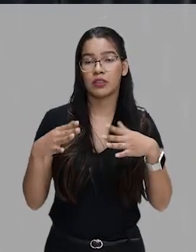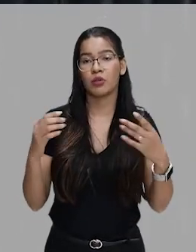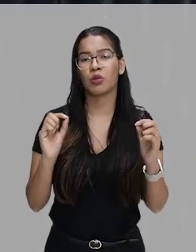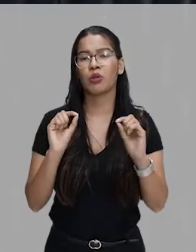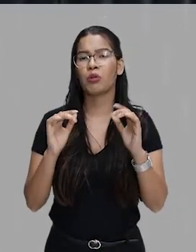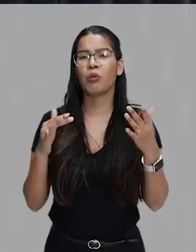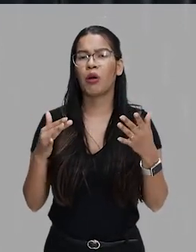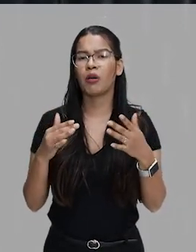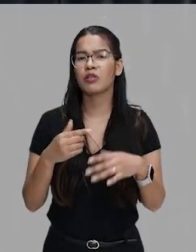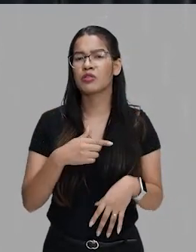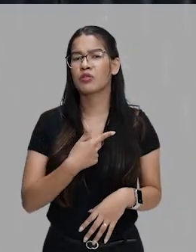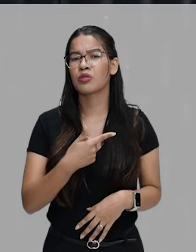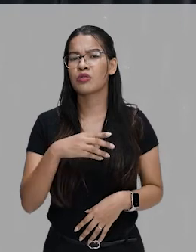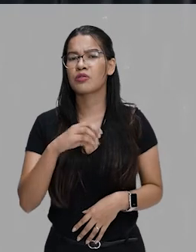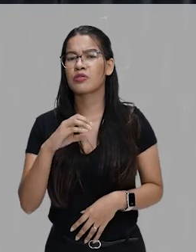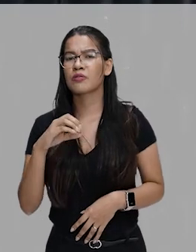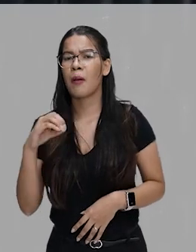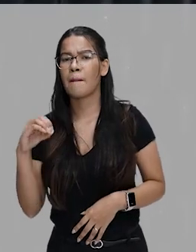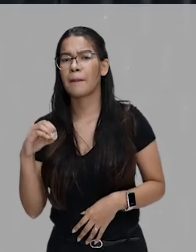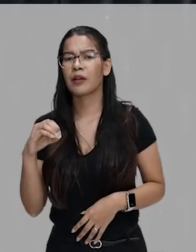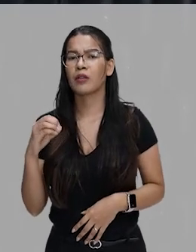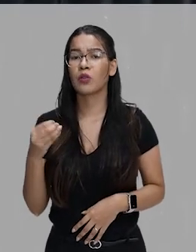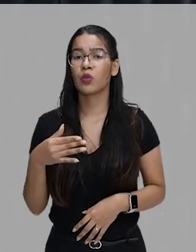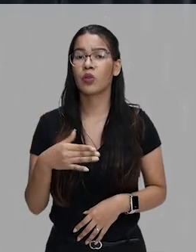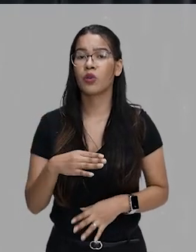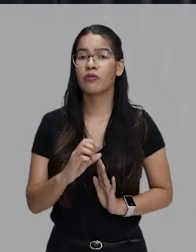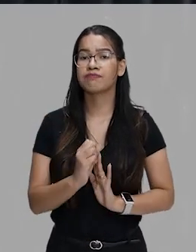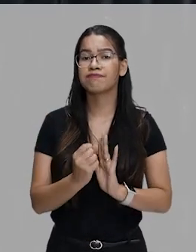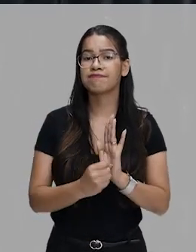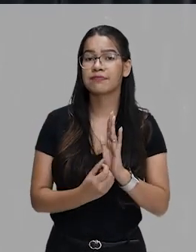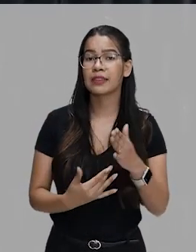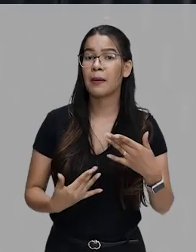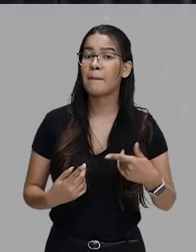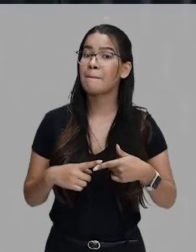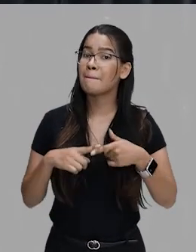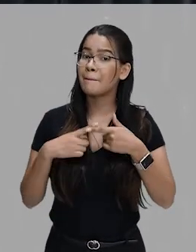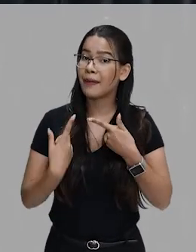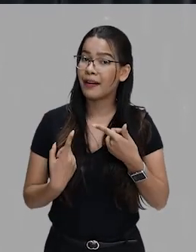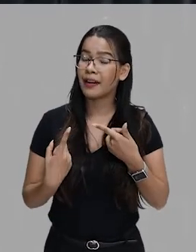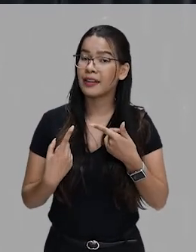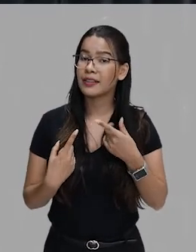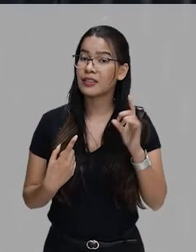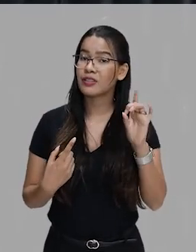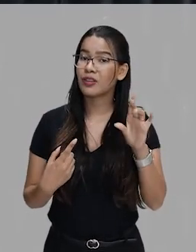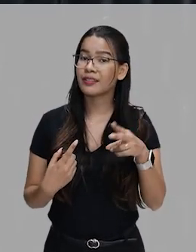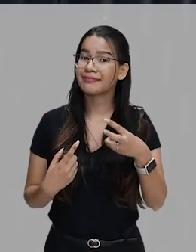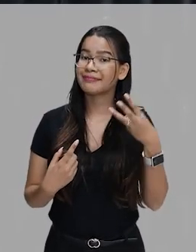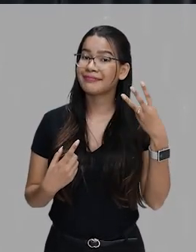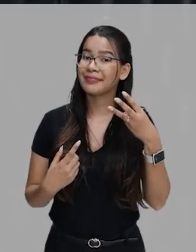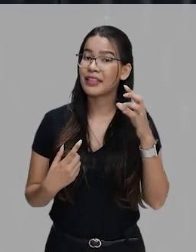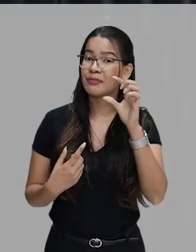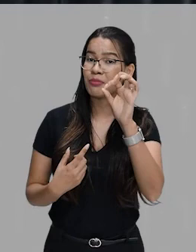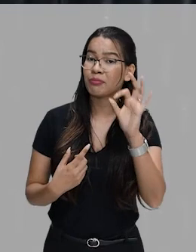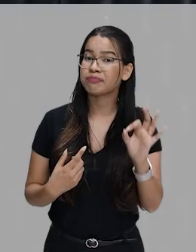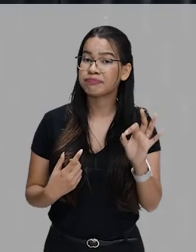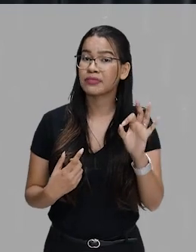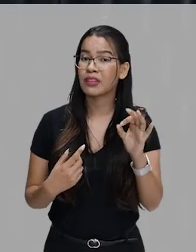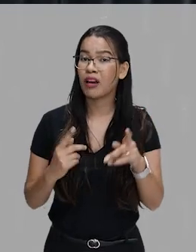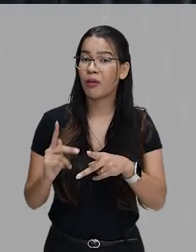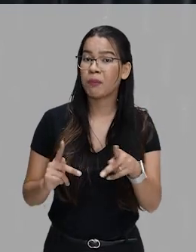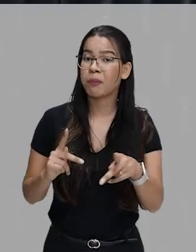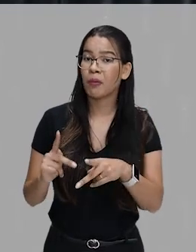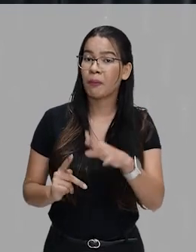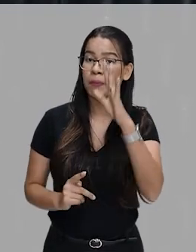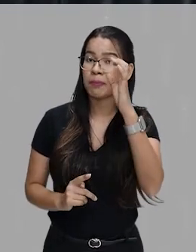de 2000, né? o novo século. Entretanto, só 3%, apenas 3% da